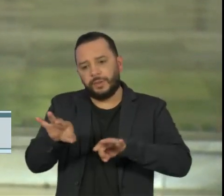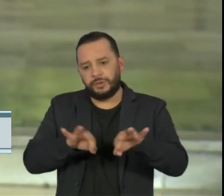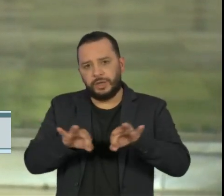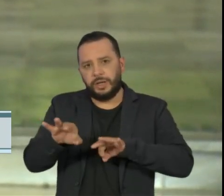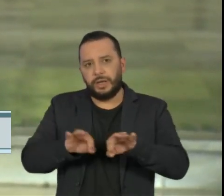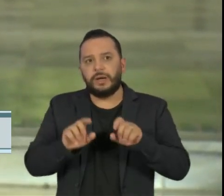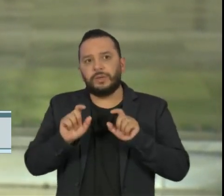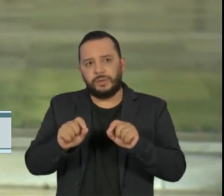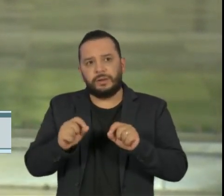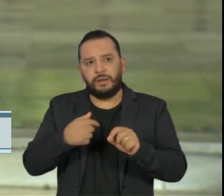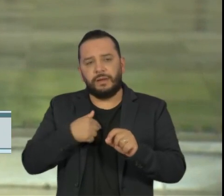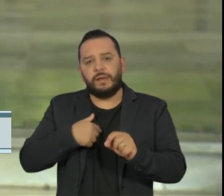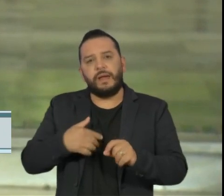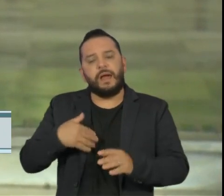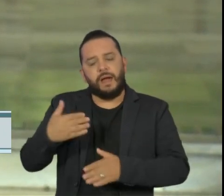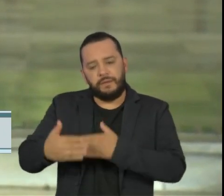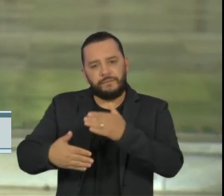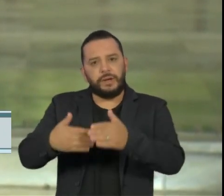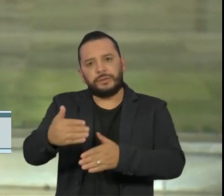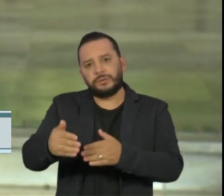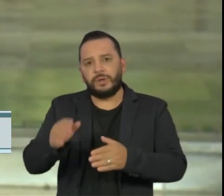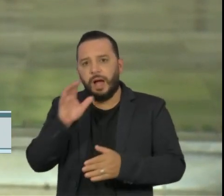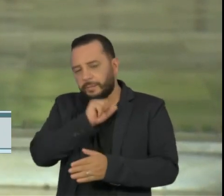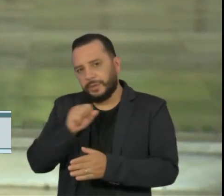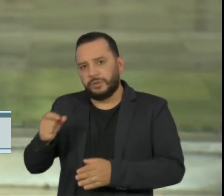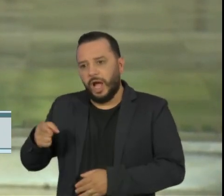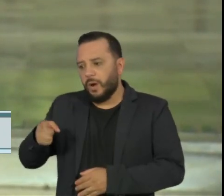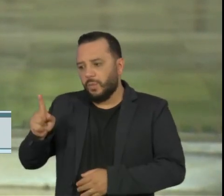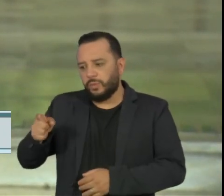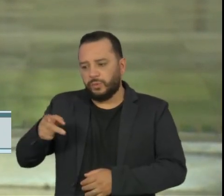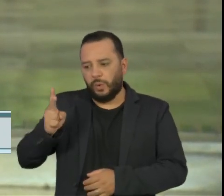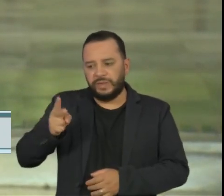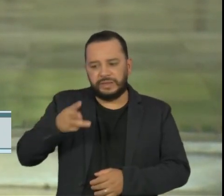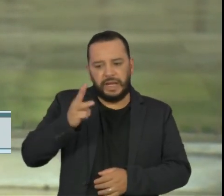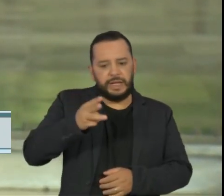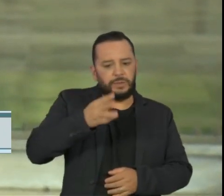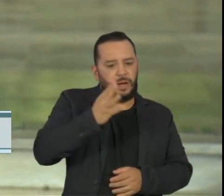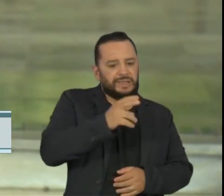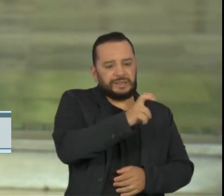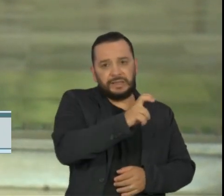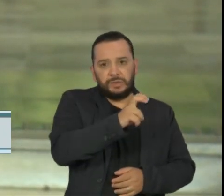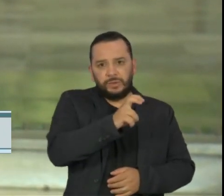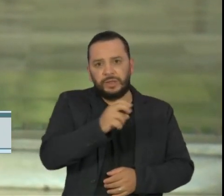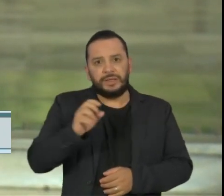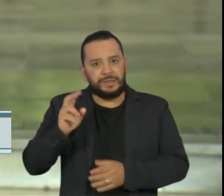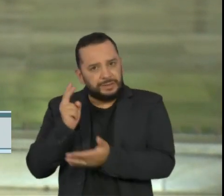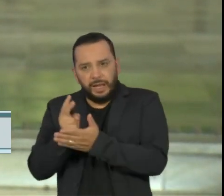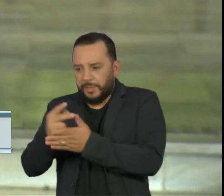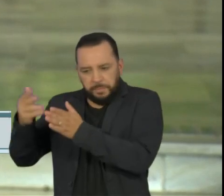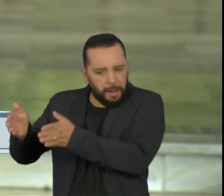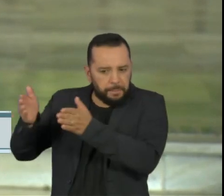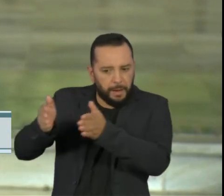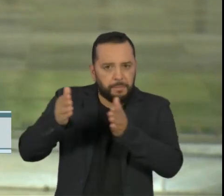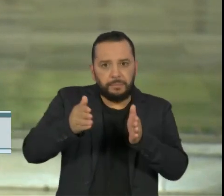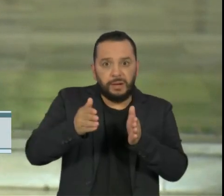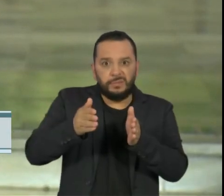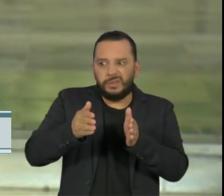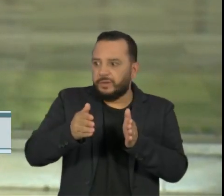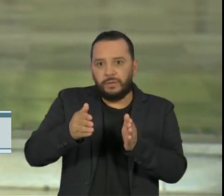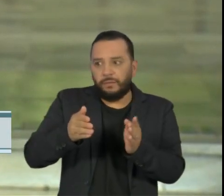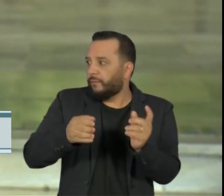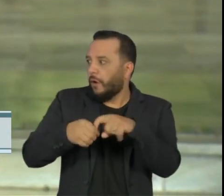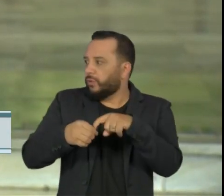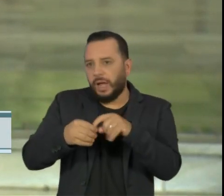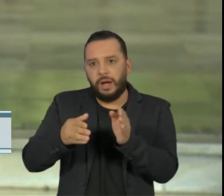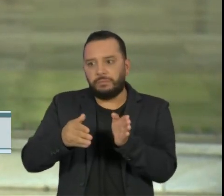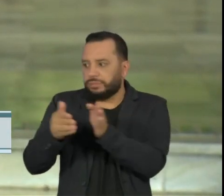de avanços de fase, mais do que retrocesso de fase. A gente teve algumas regiões que tiveram que voltar,